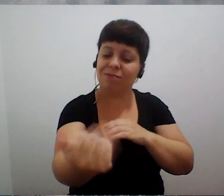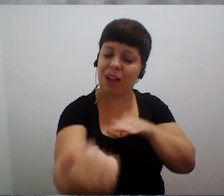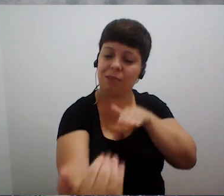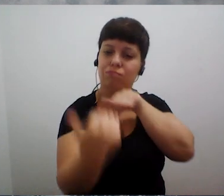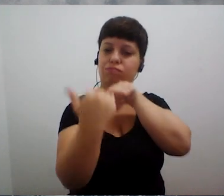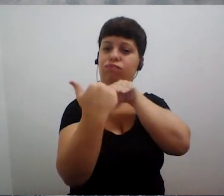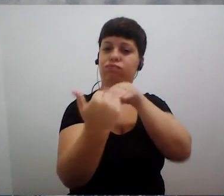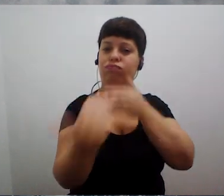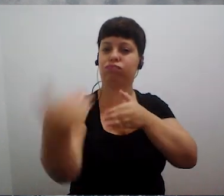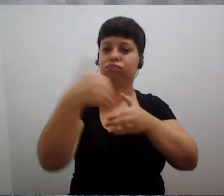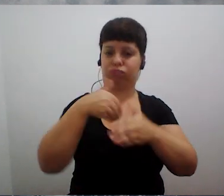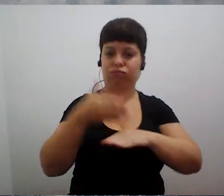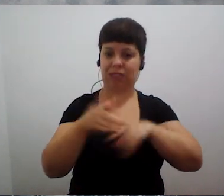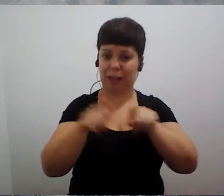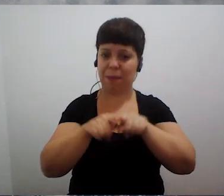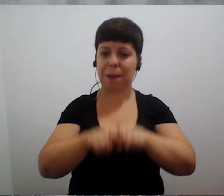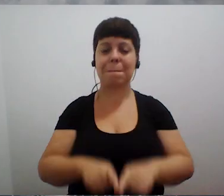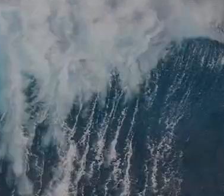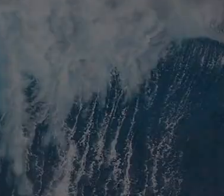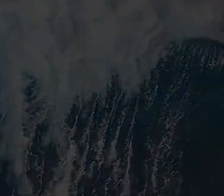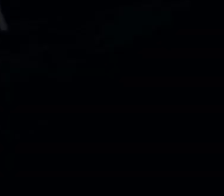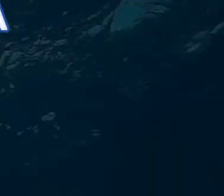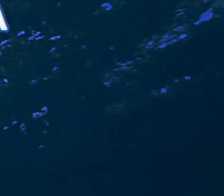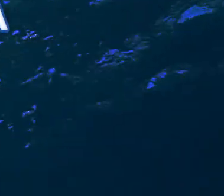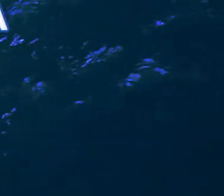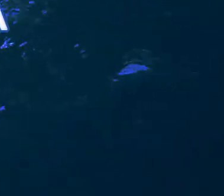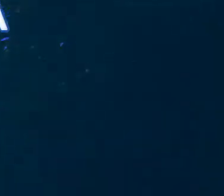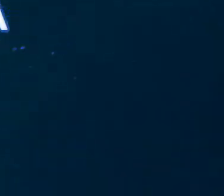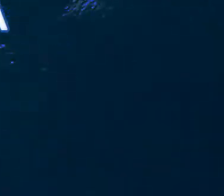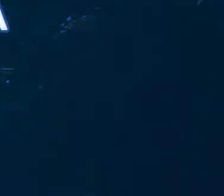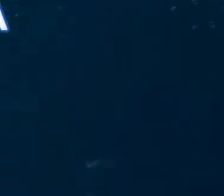coisas, mas ela se sentir parte integrante também.